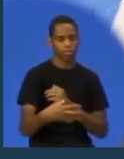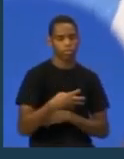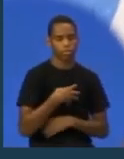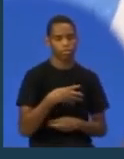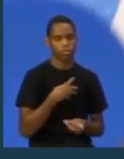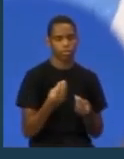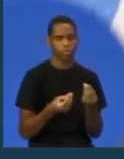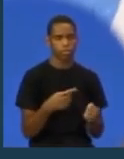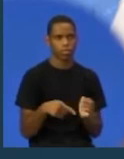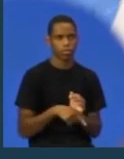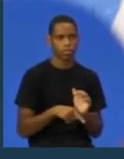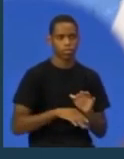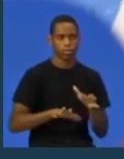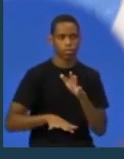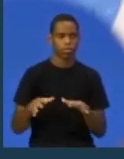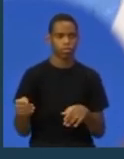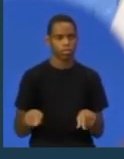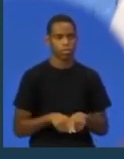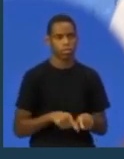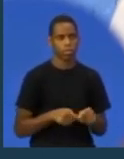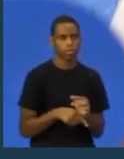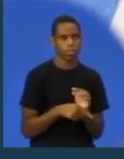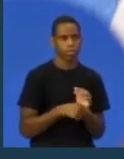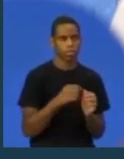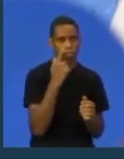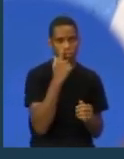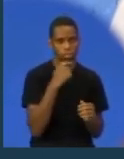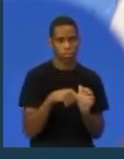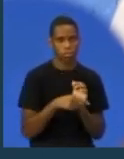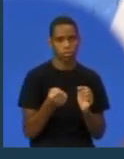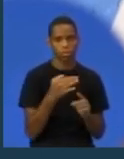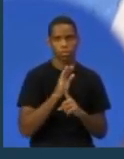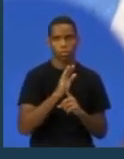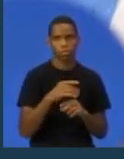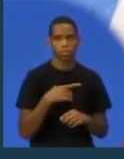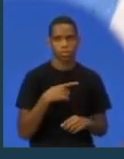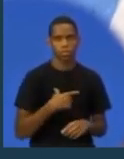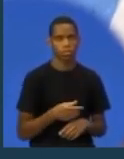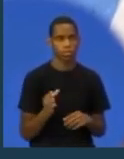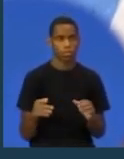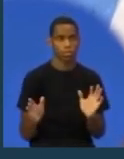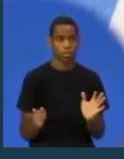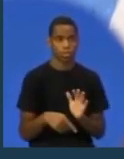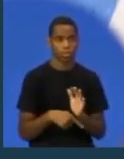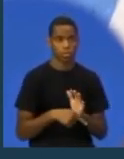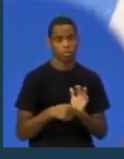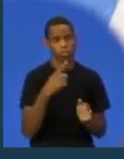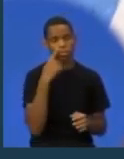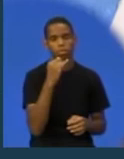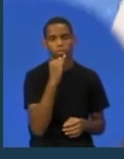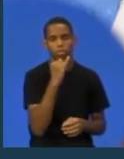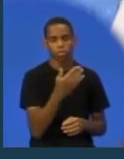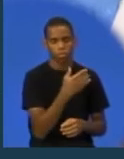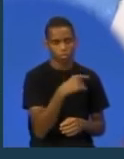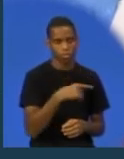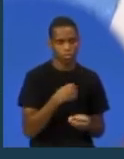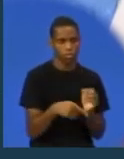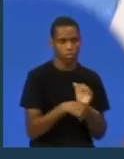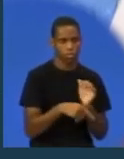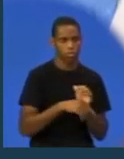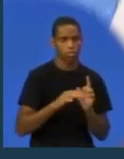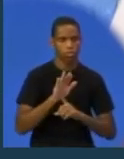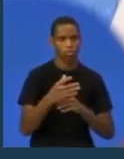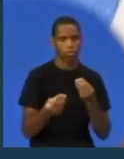comportamento de uma determinada variável em relação a um valor de referência. No caso do nosso exemplo aqui, nós temos como valor